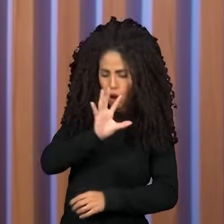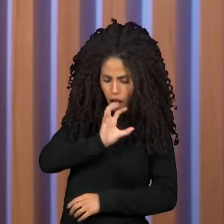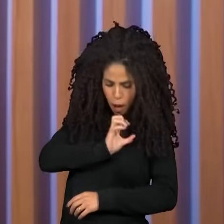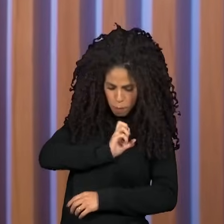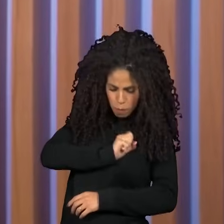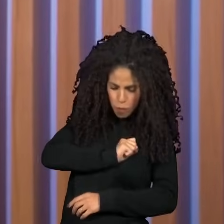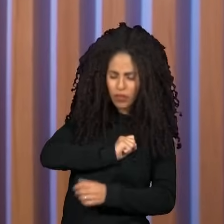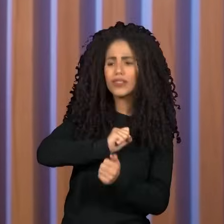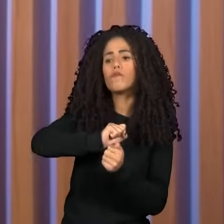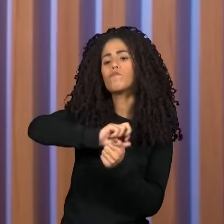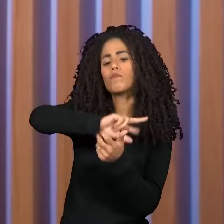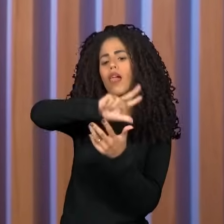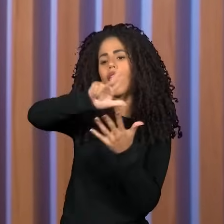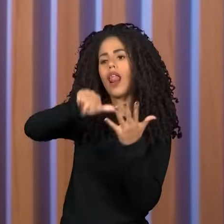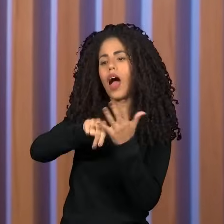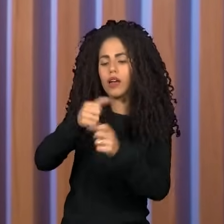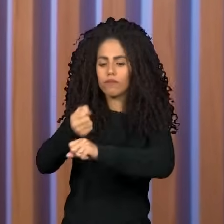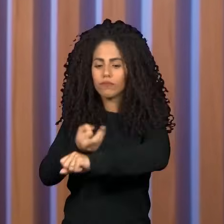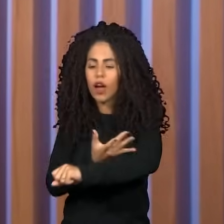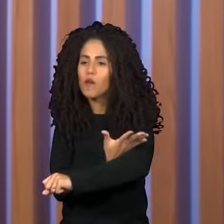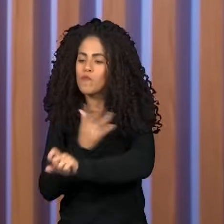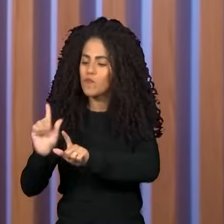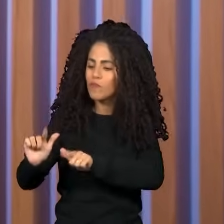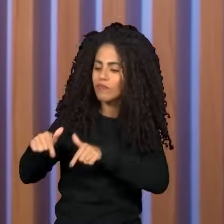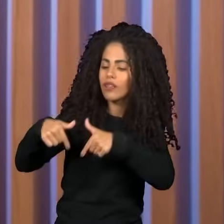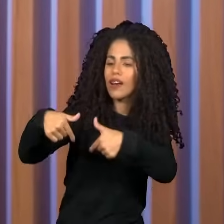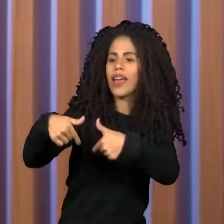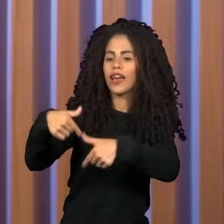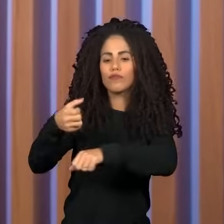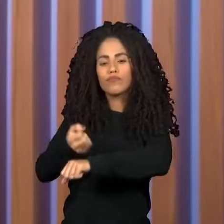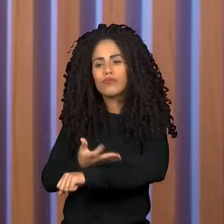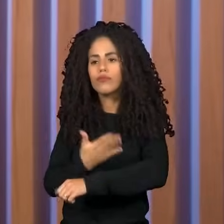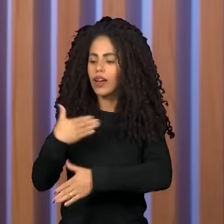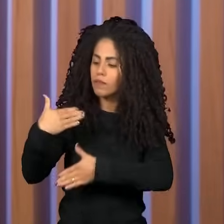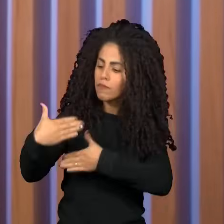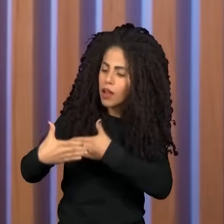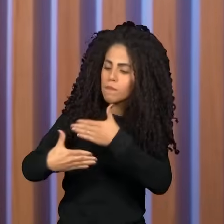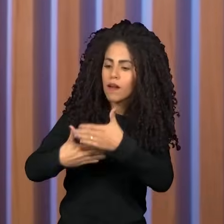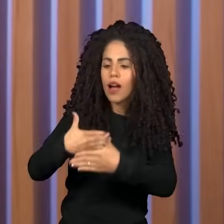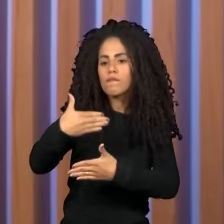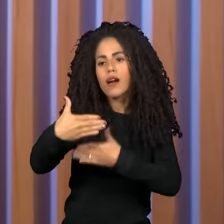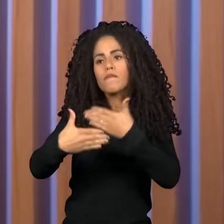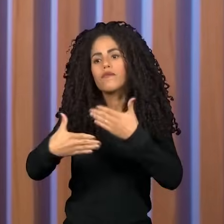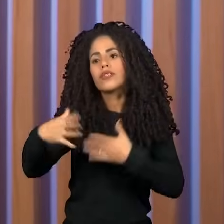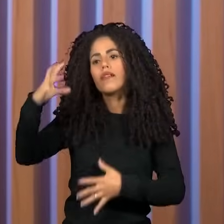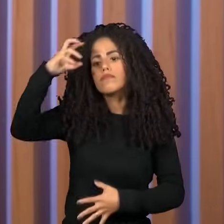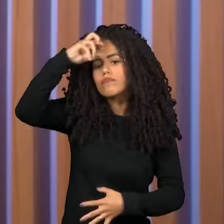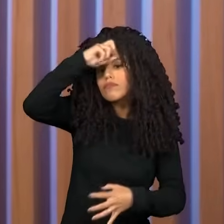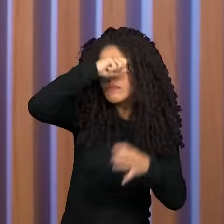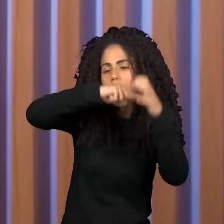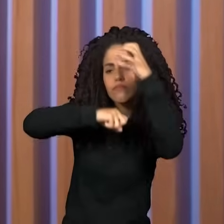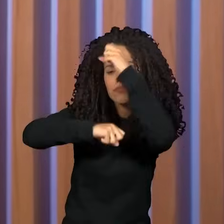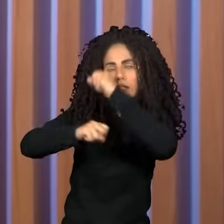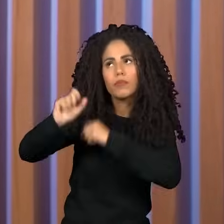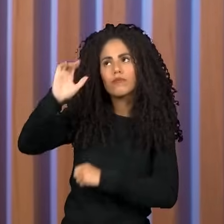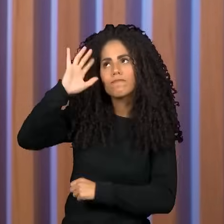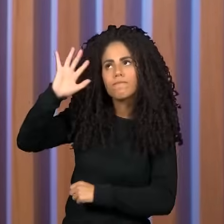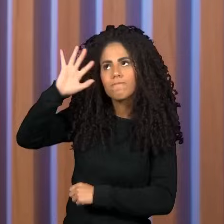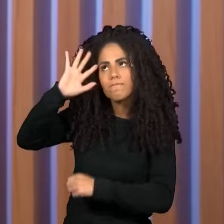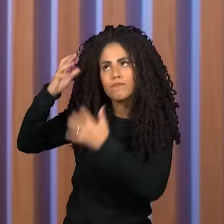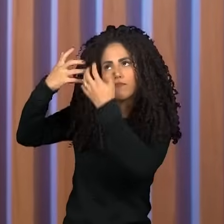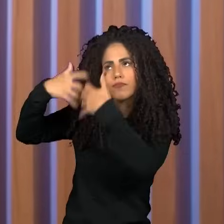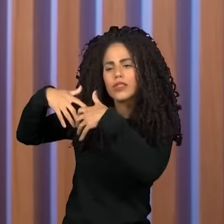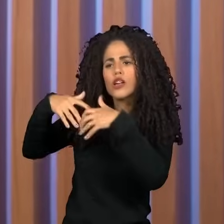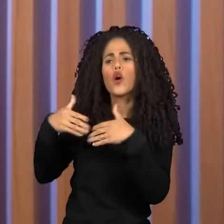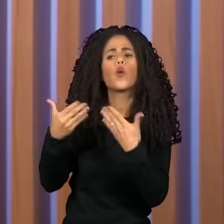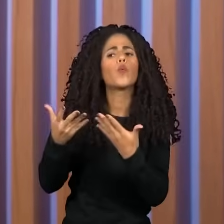conjunto de práticas, um conjunto de emoções, sentimentos que vão se transformando ao longo do tempo e que, para pensar sobre isso também, a gente tem que pensar sobre qual é o amor que a